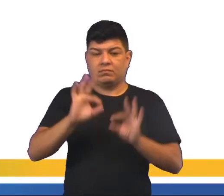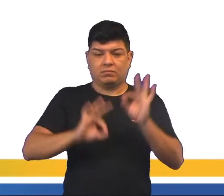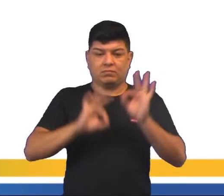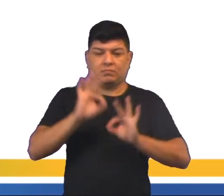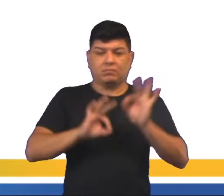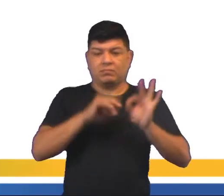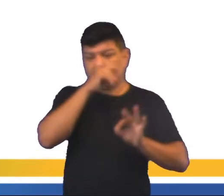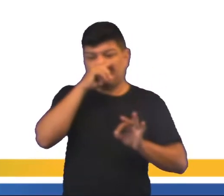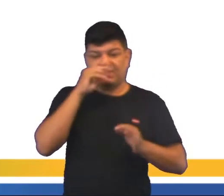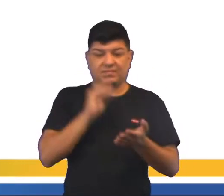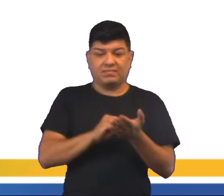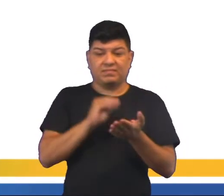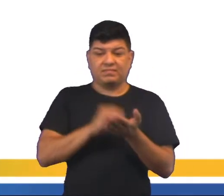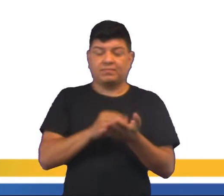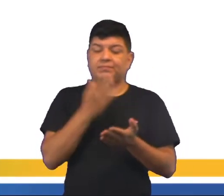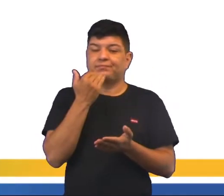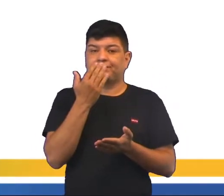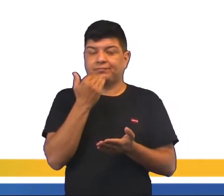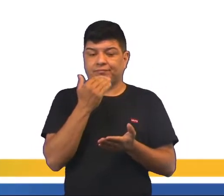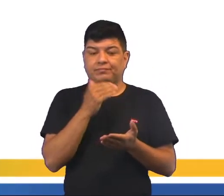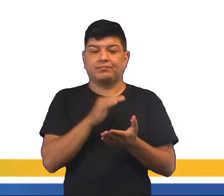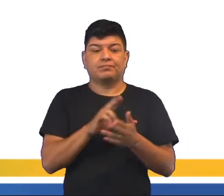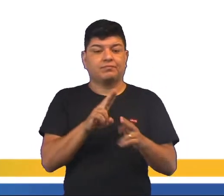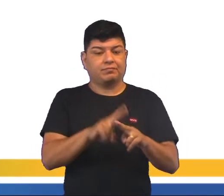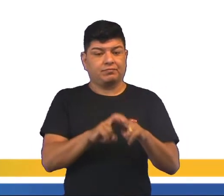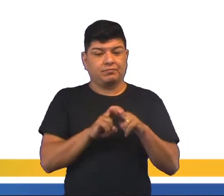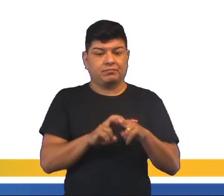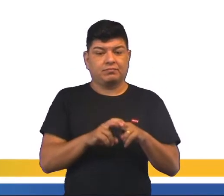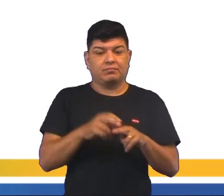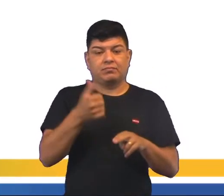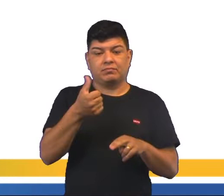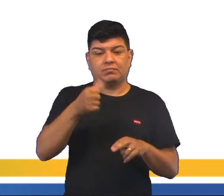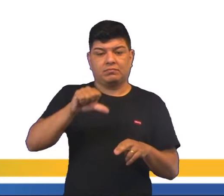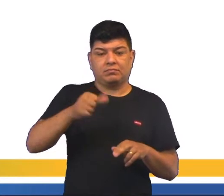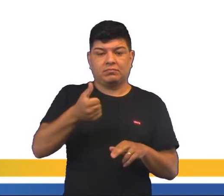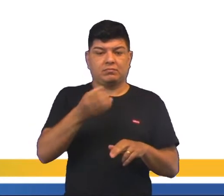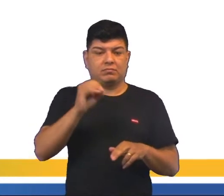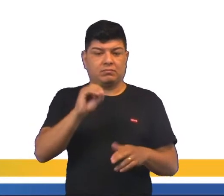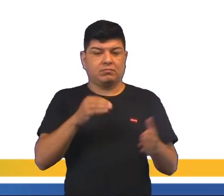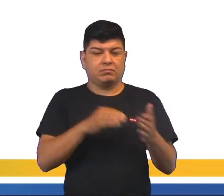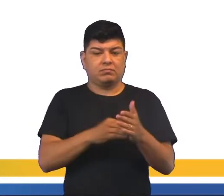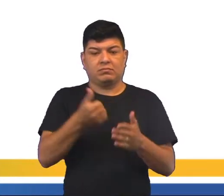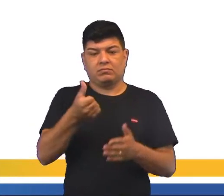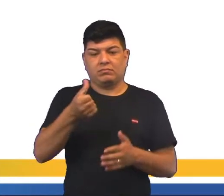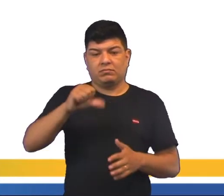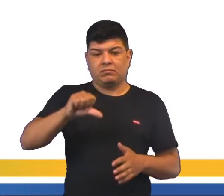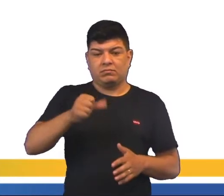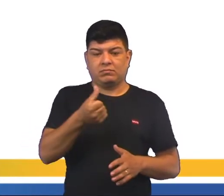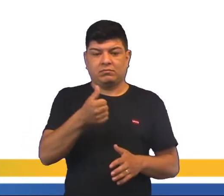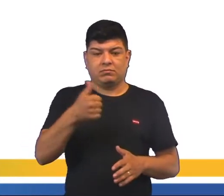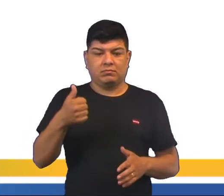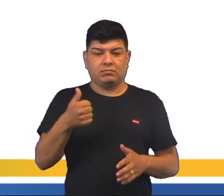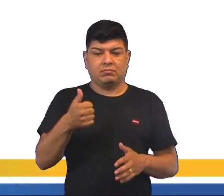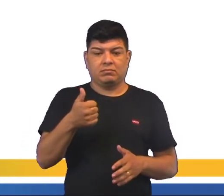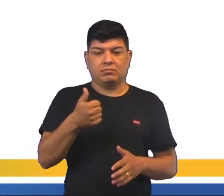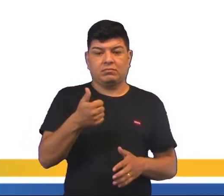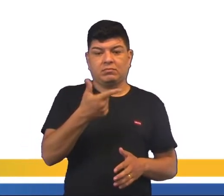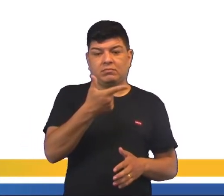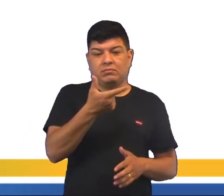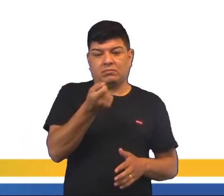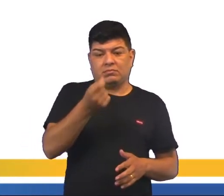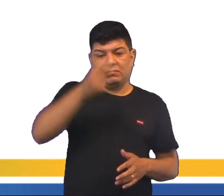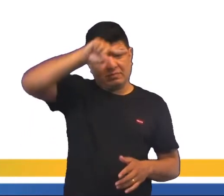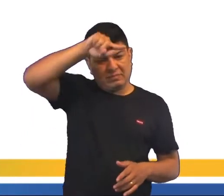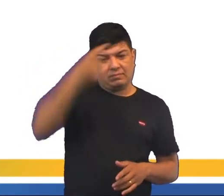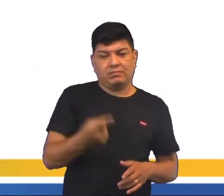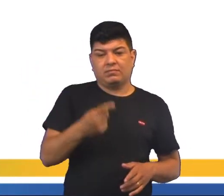da produção, houve escassez de alimentos. E entre 1960 e 61, né, cerca de 2 milhões de chineses